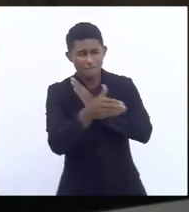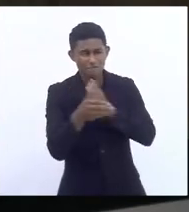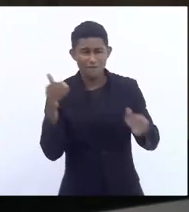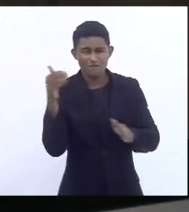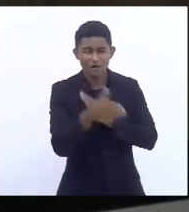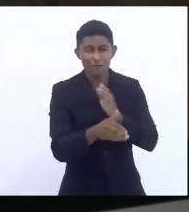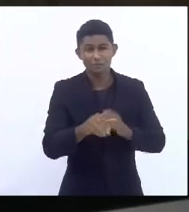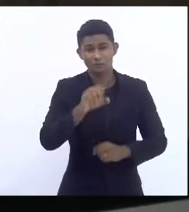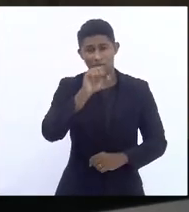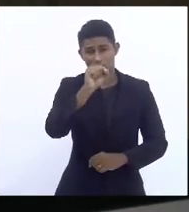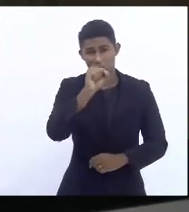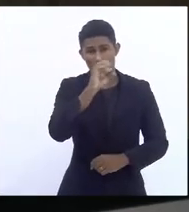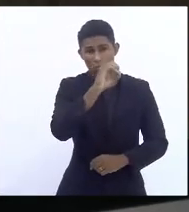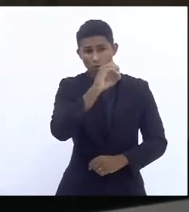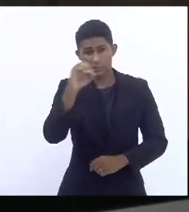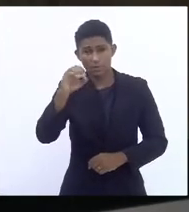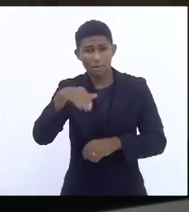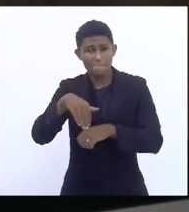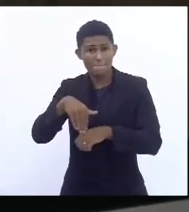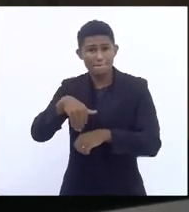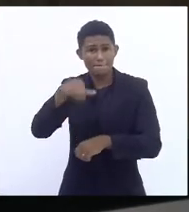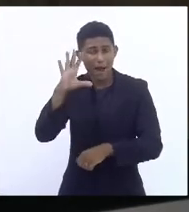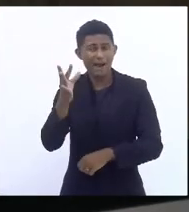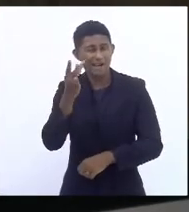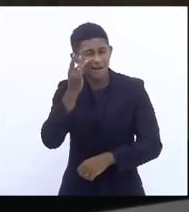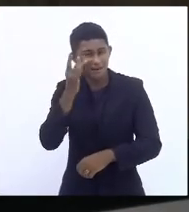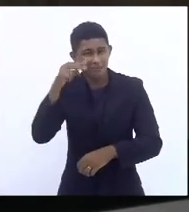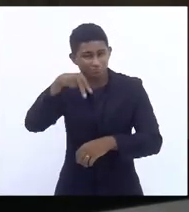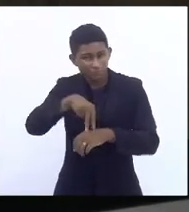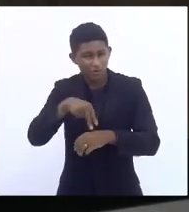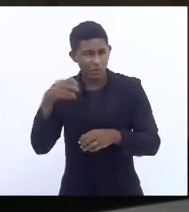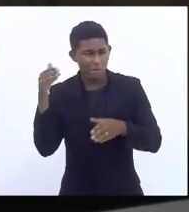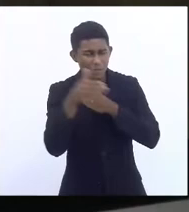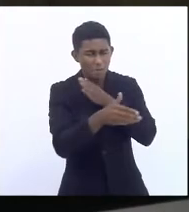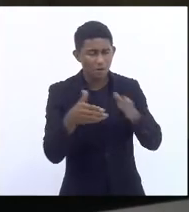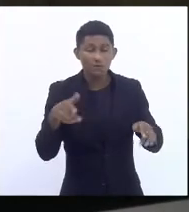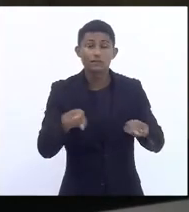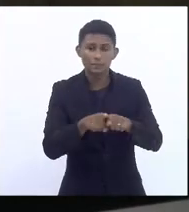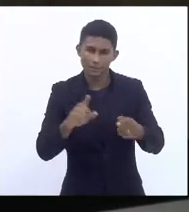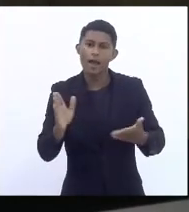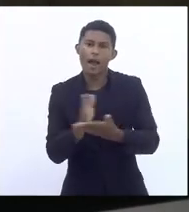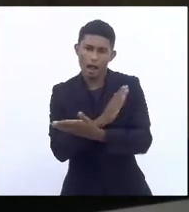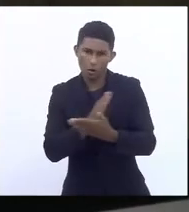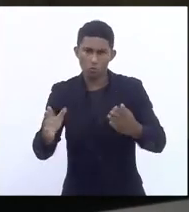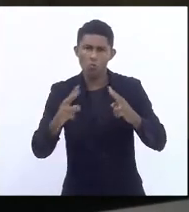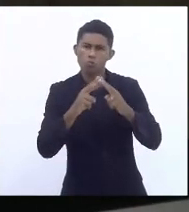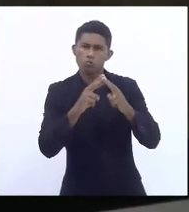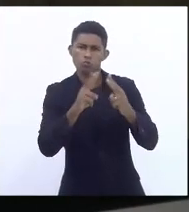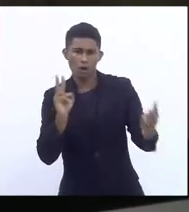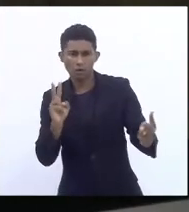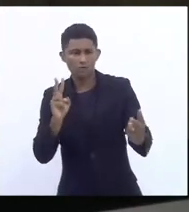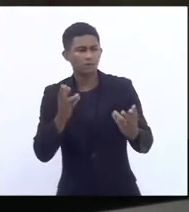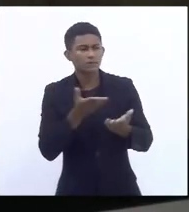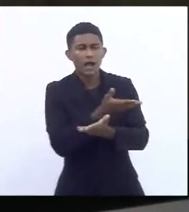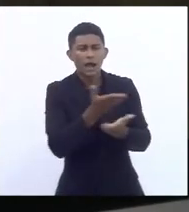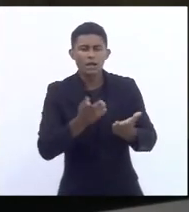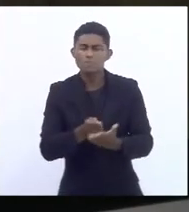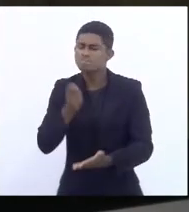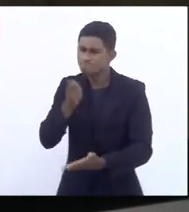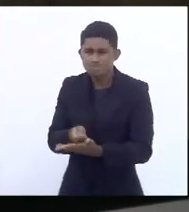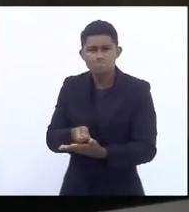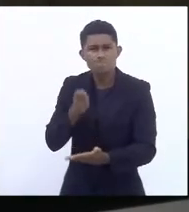forma presencial, fora aqueles que estavam no sistema remoto, e estão cobrando